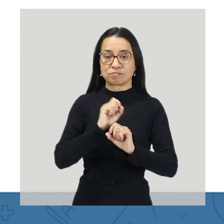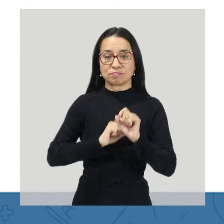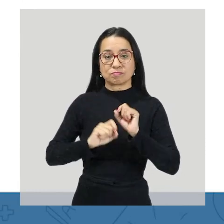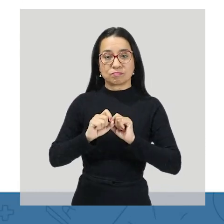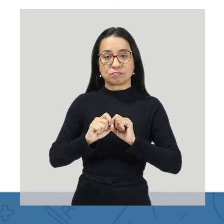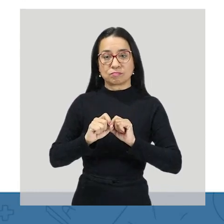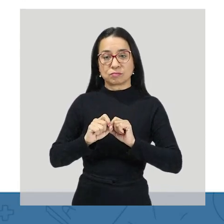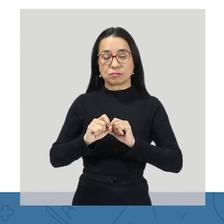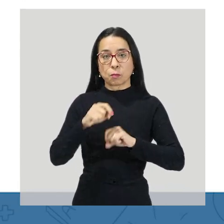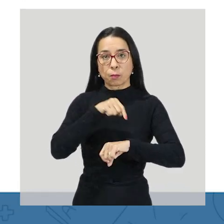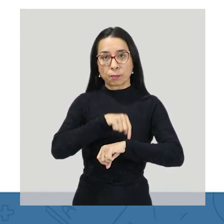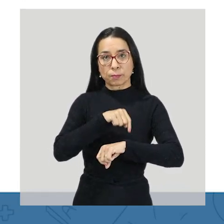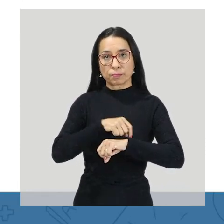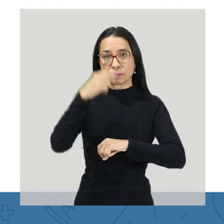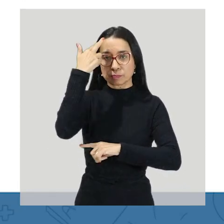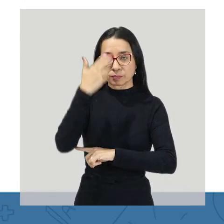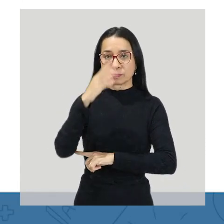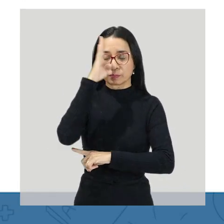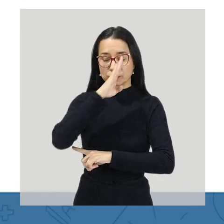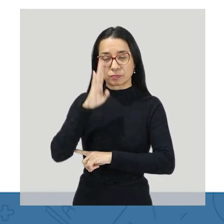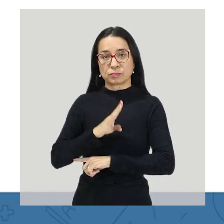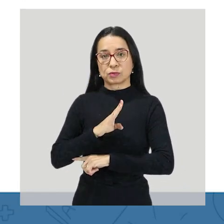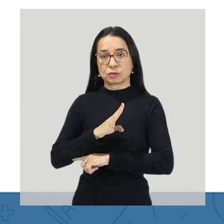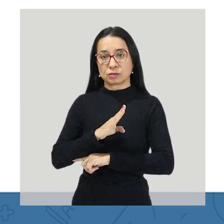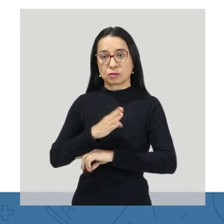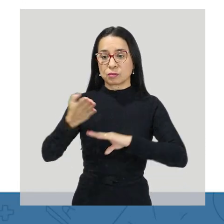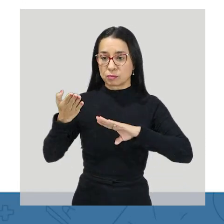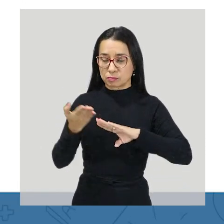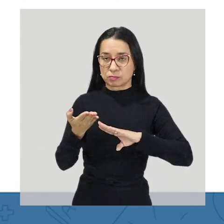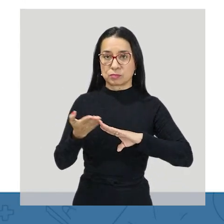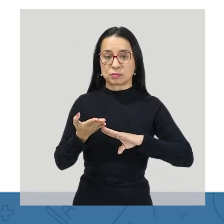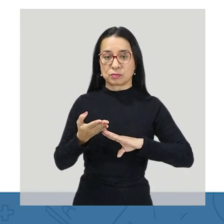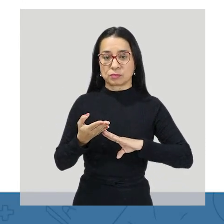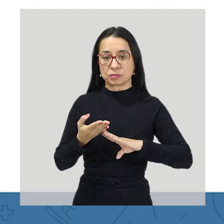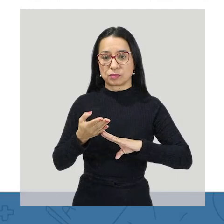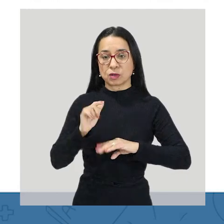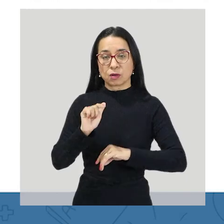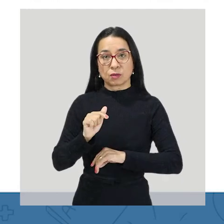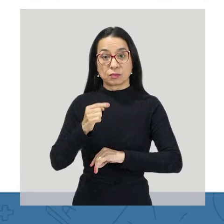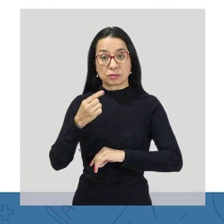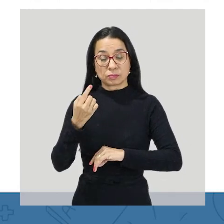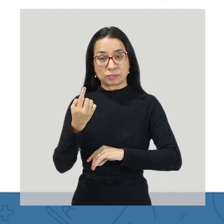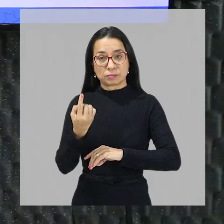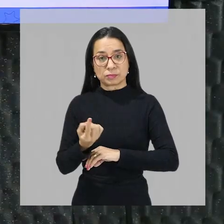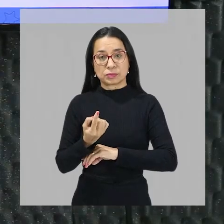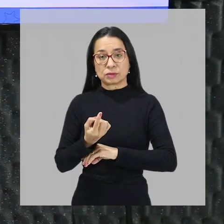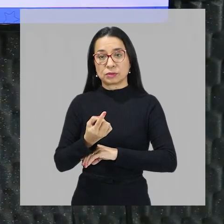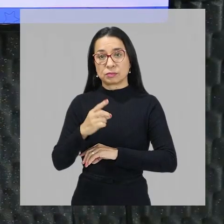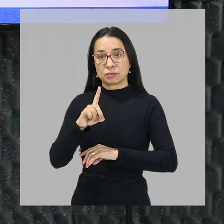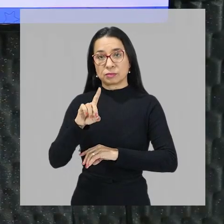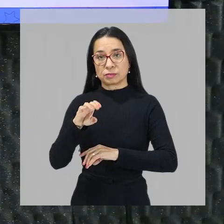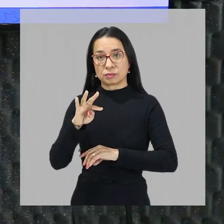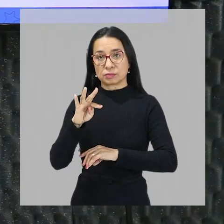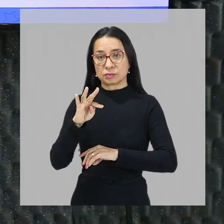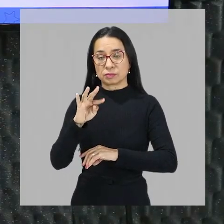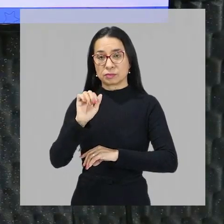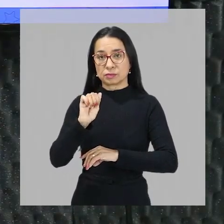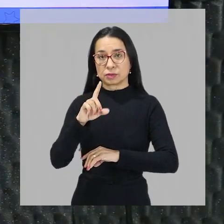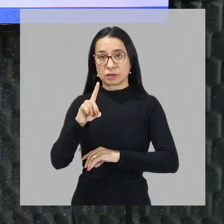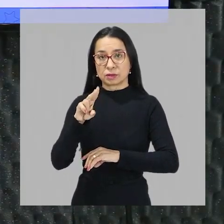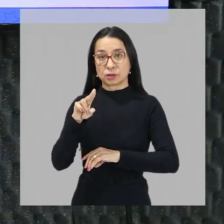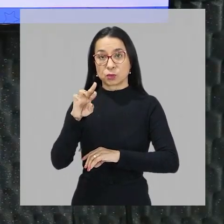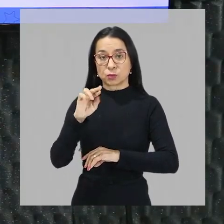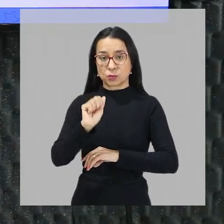momento histórico brasileiro bem contemporâneo, o momento pós-ditadura civil-militar, o momento